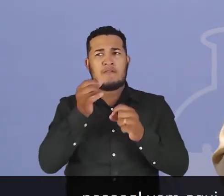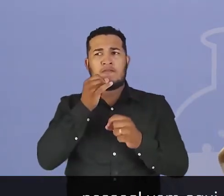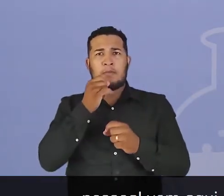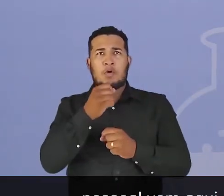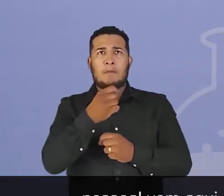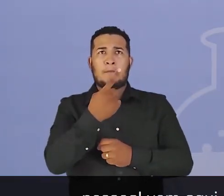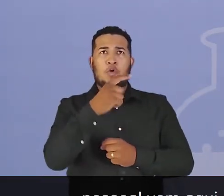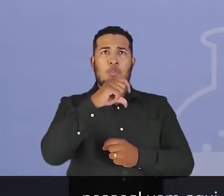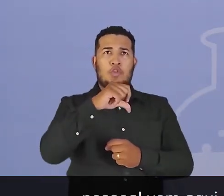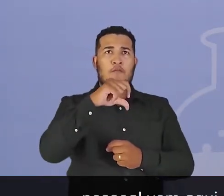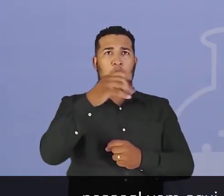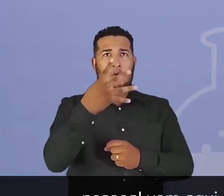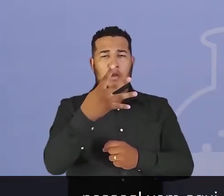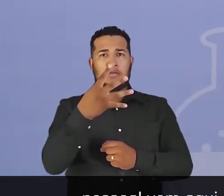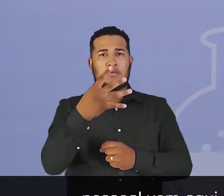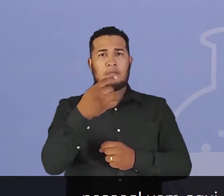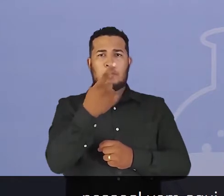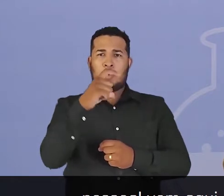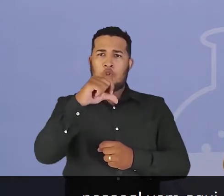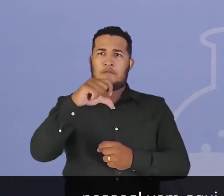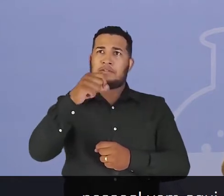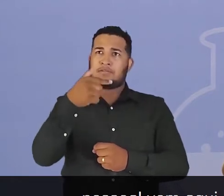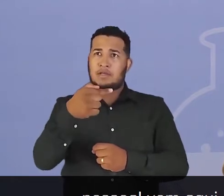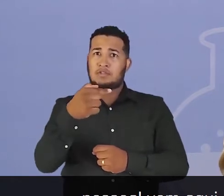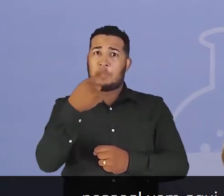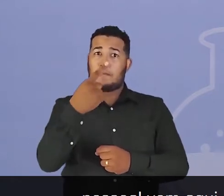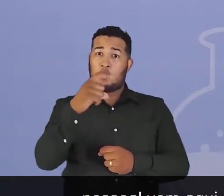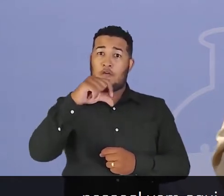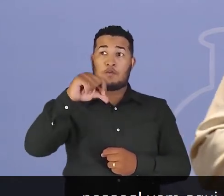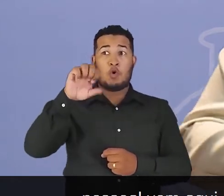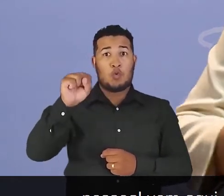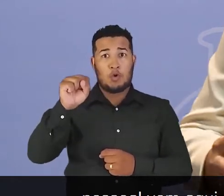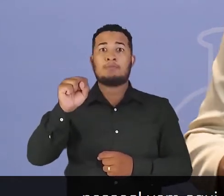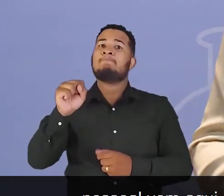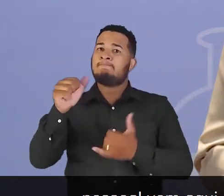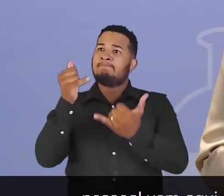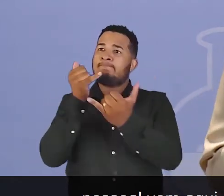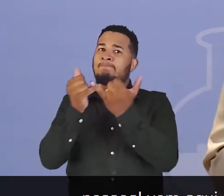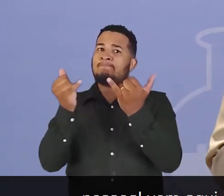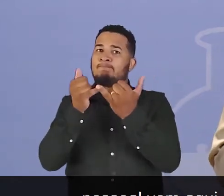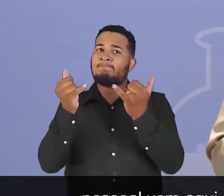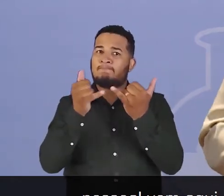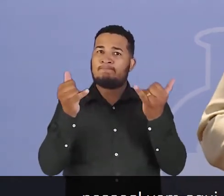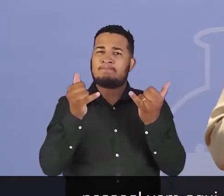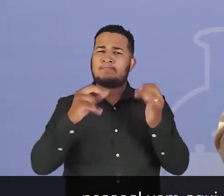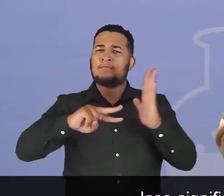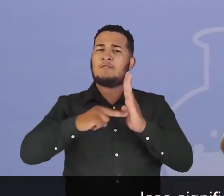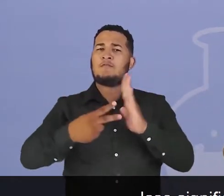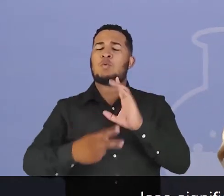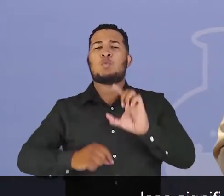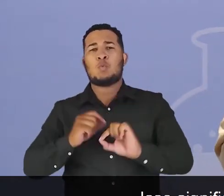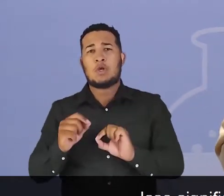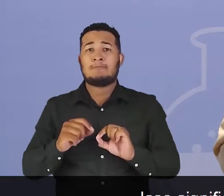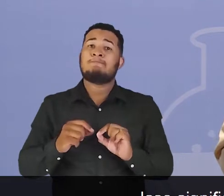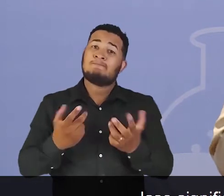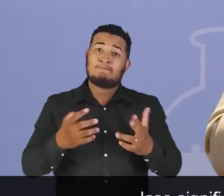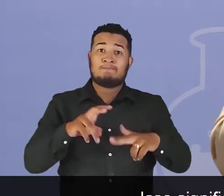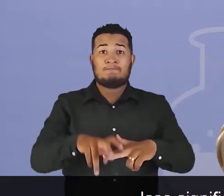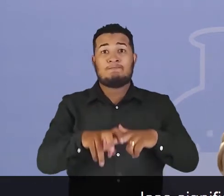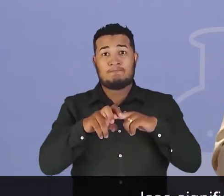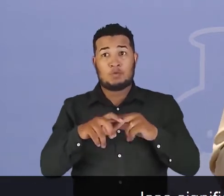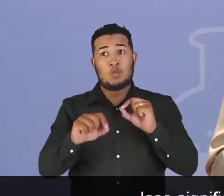notaram? 1994, 97, 98 são muito próximos as datas. Isso significa